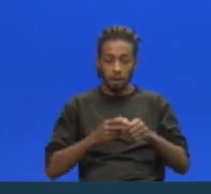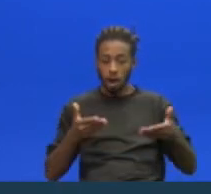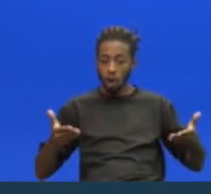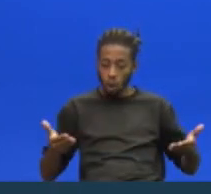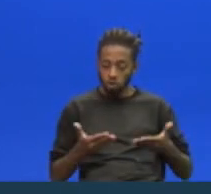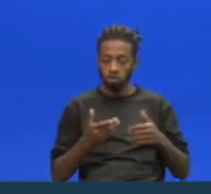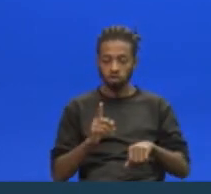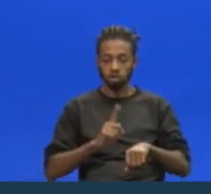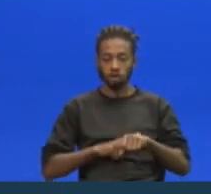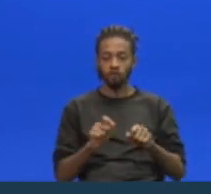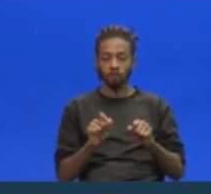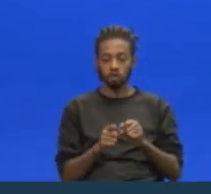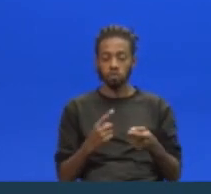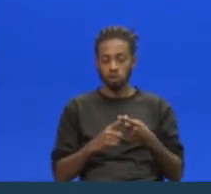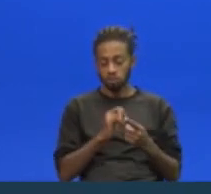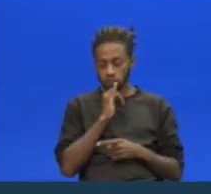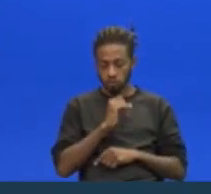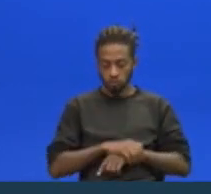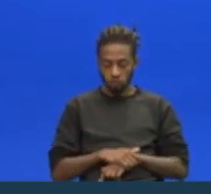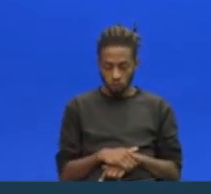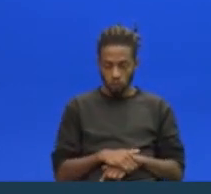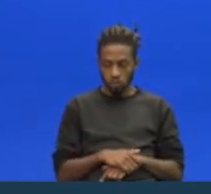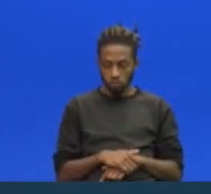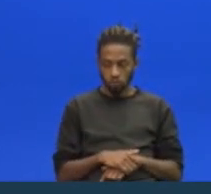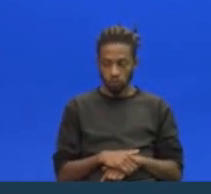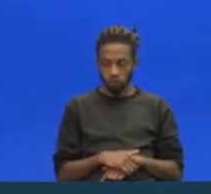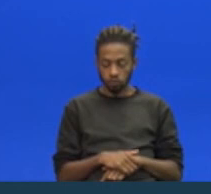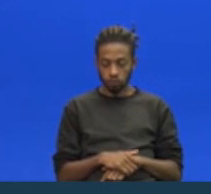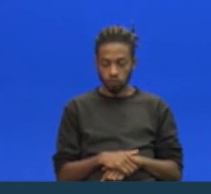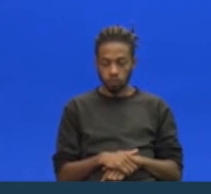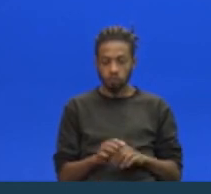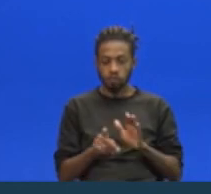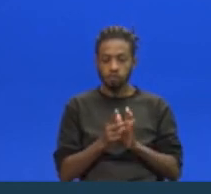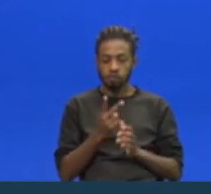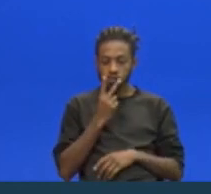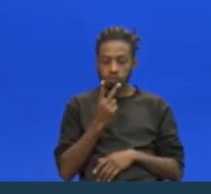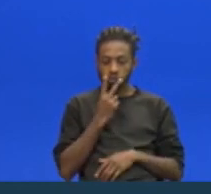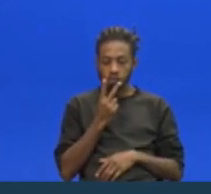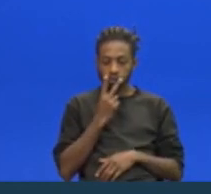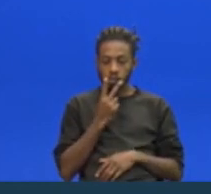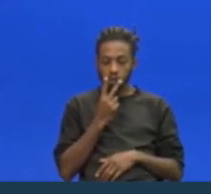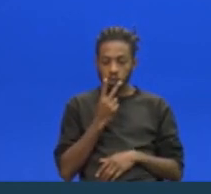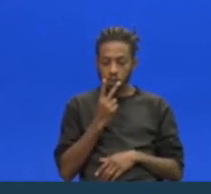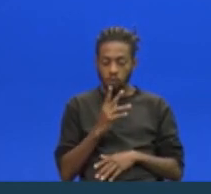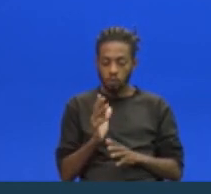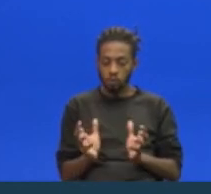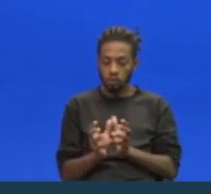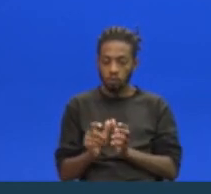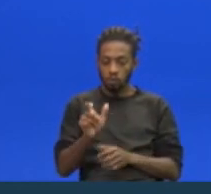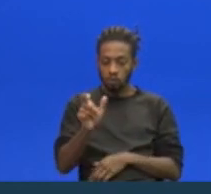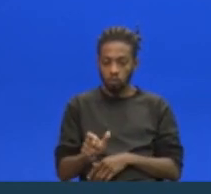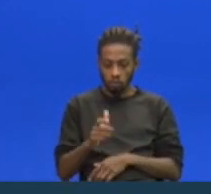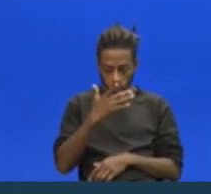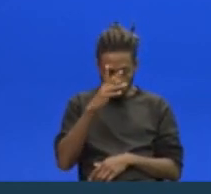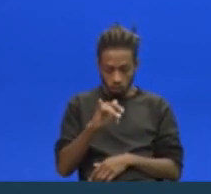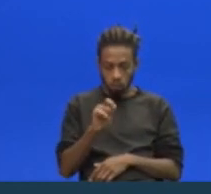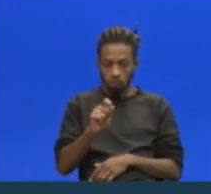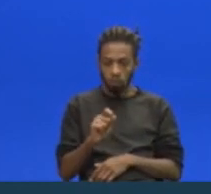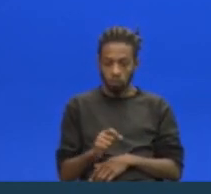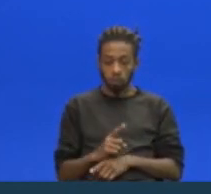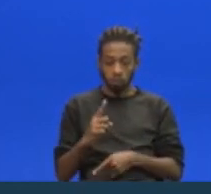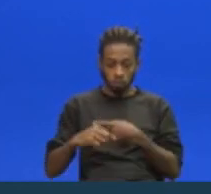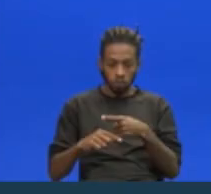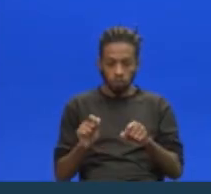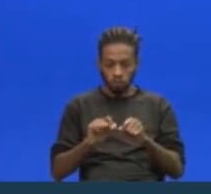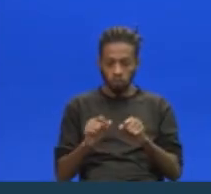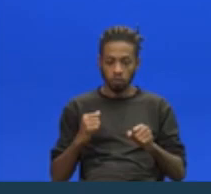atual. Então, por exemplo, qual é o efeito do tabagismo em um grupo de indivíduos que irá praticar minutos